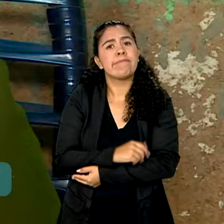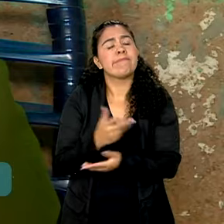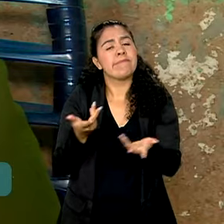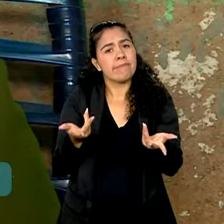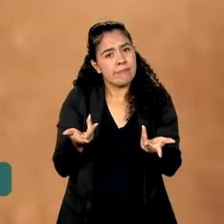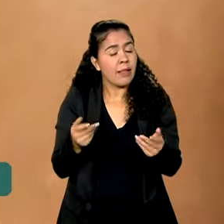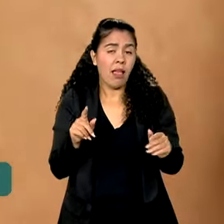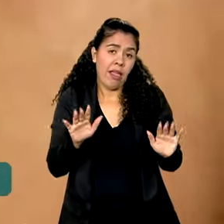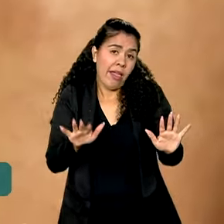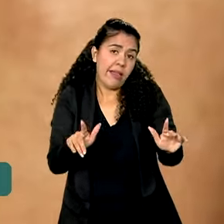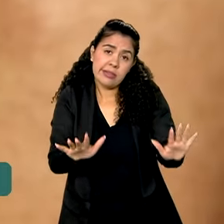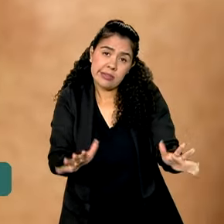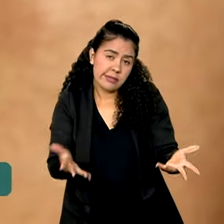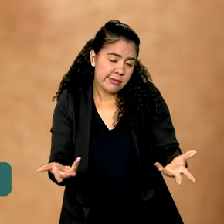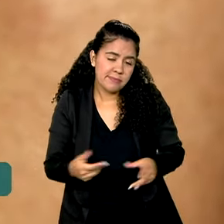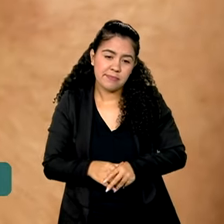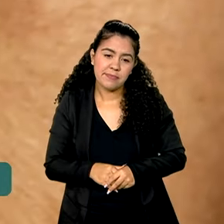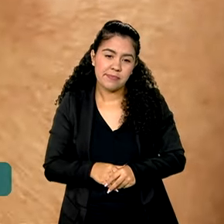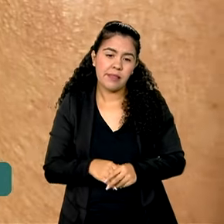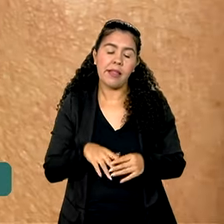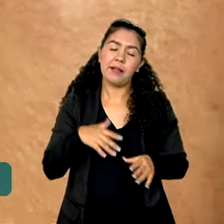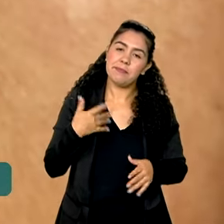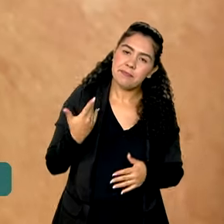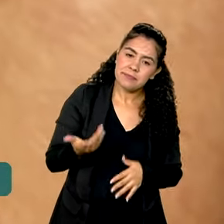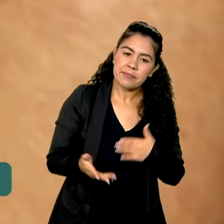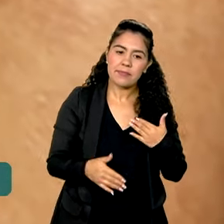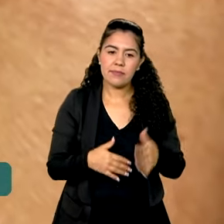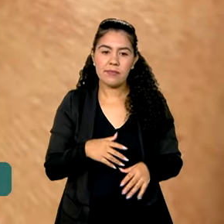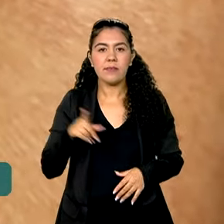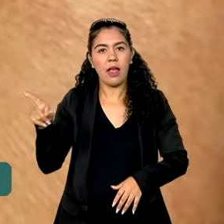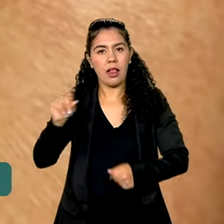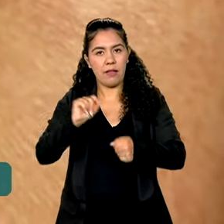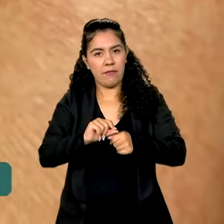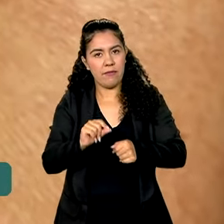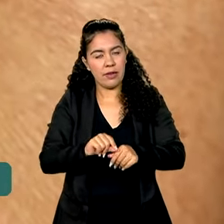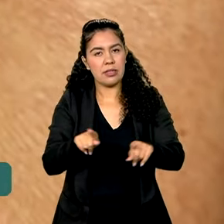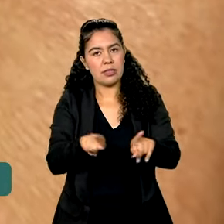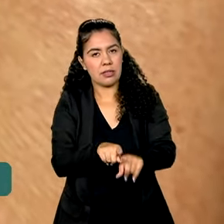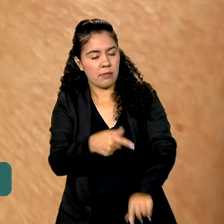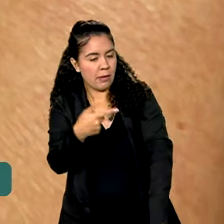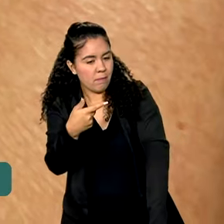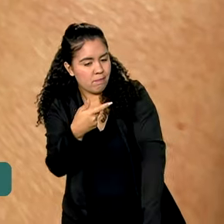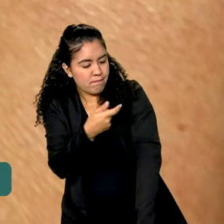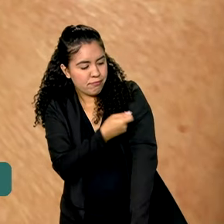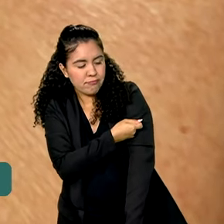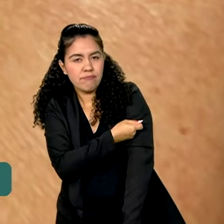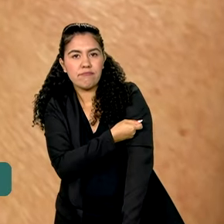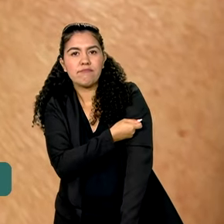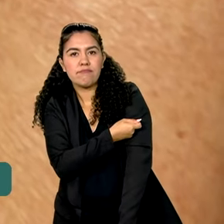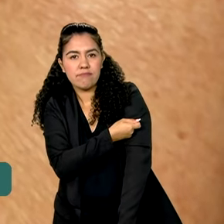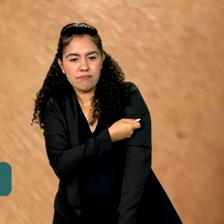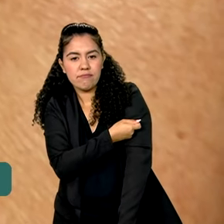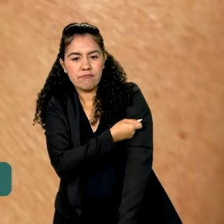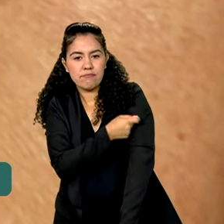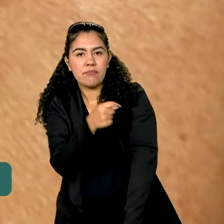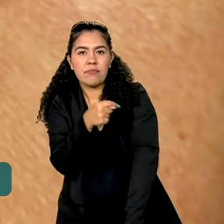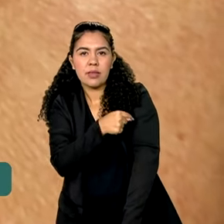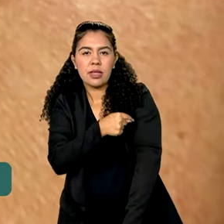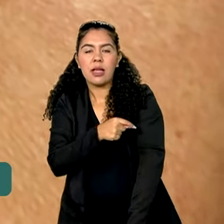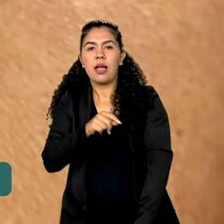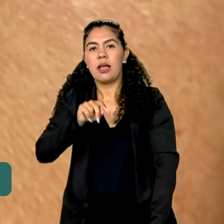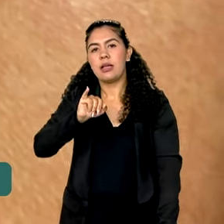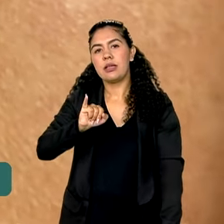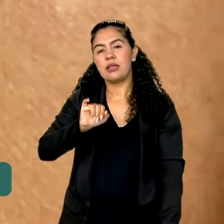é assim mesmo. Aí ela me aplica uma dose lá da insulina